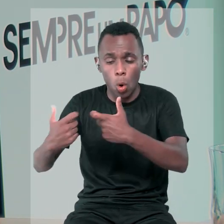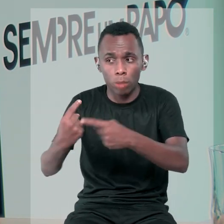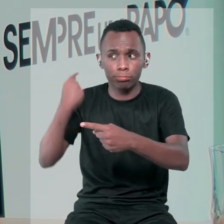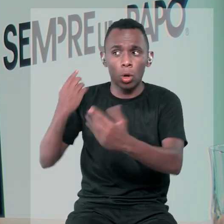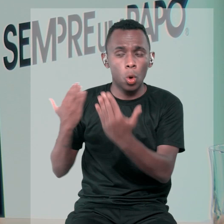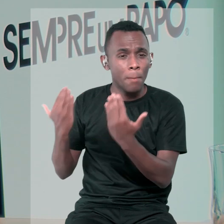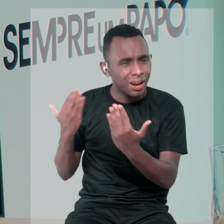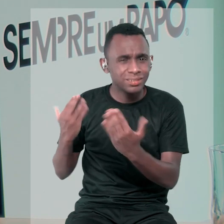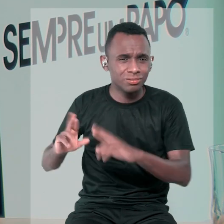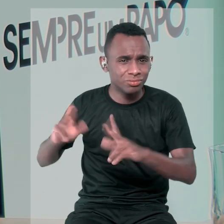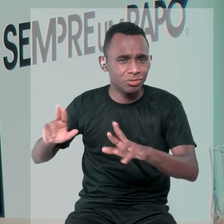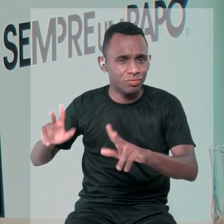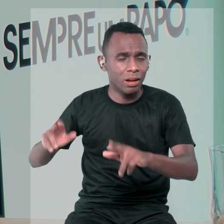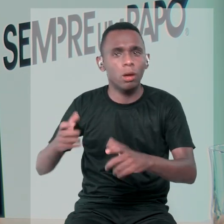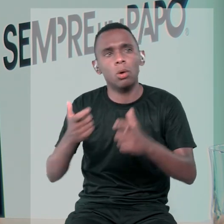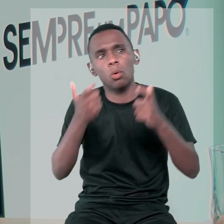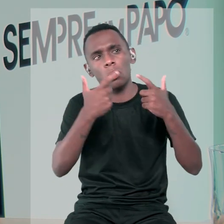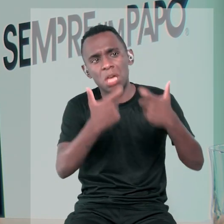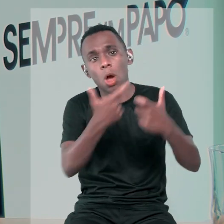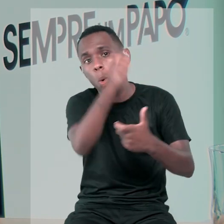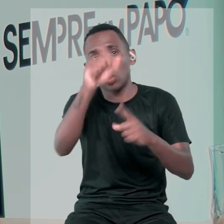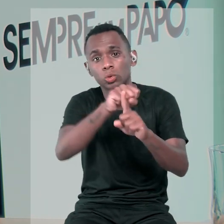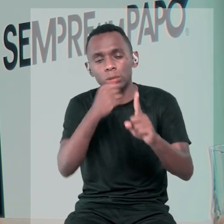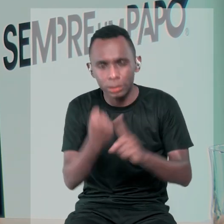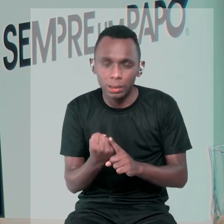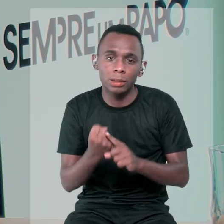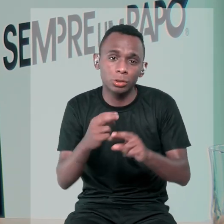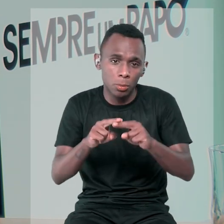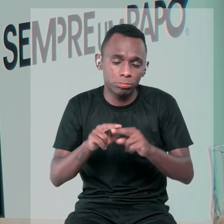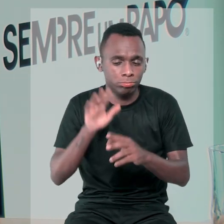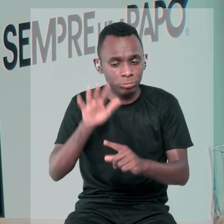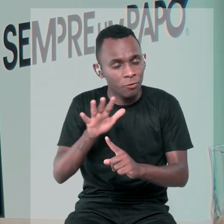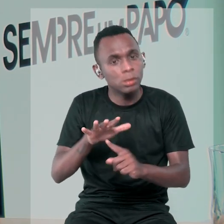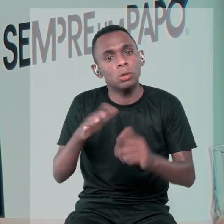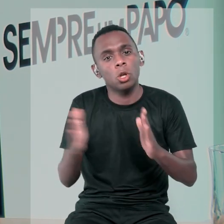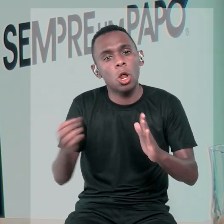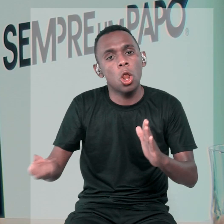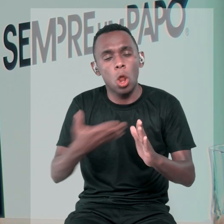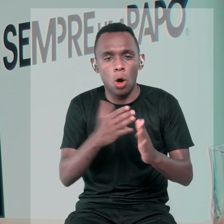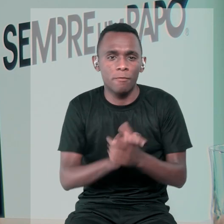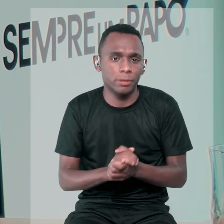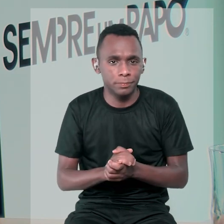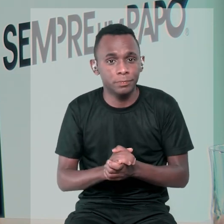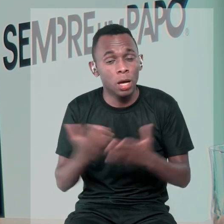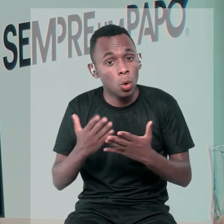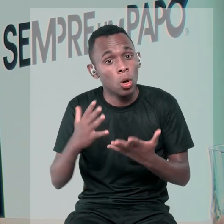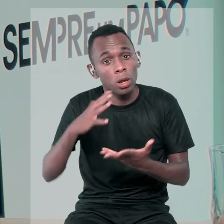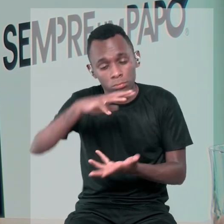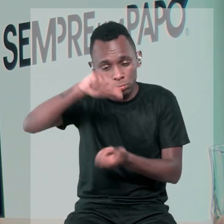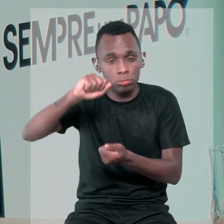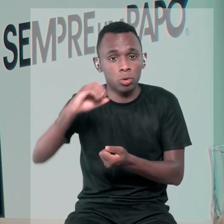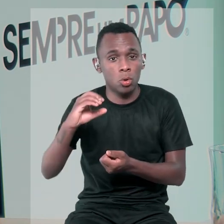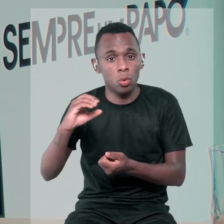guerras, né, em outras sociedades, desde o começo da modernidade no Ocidente. E aqui eu estou falando do Ocidente porque,